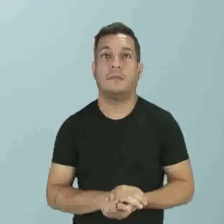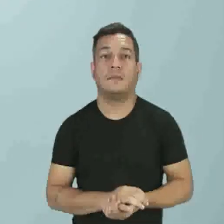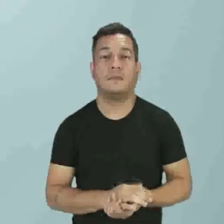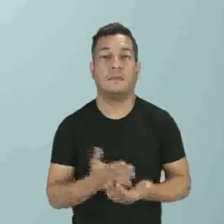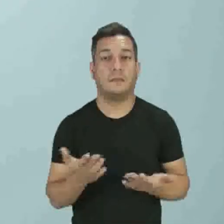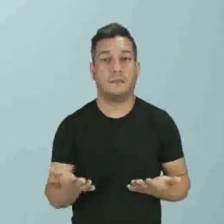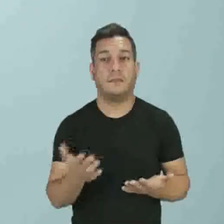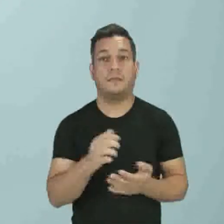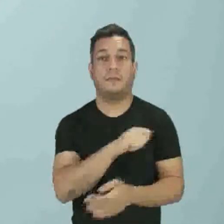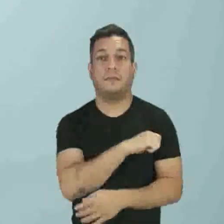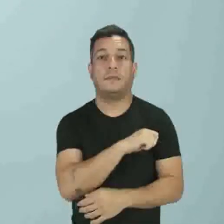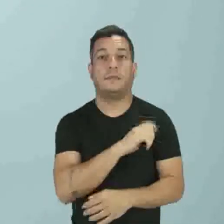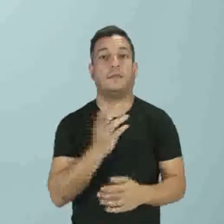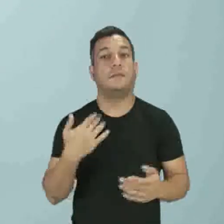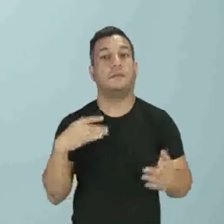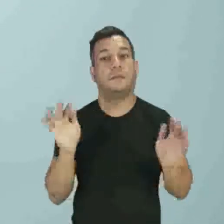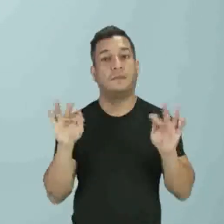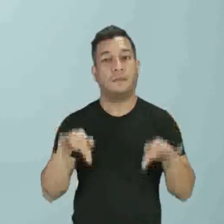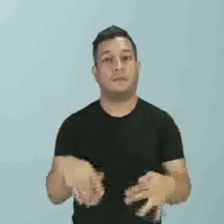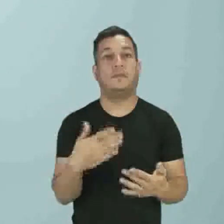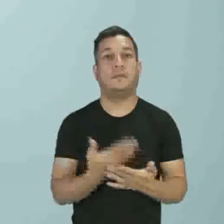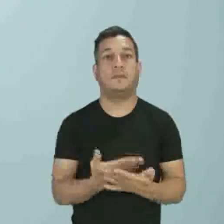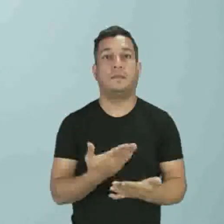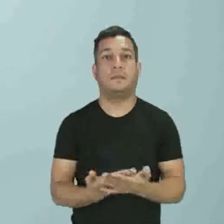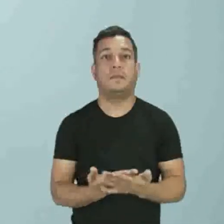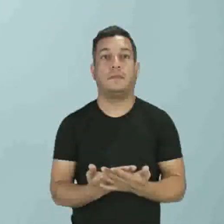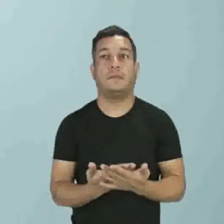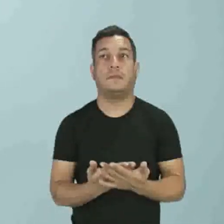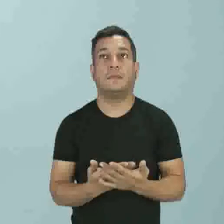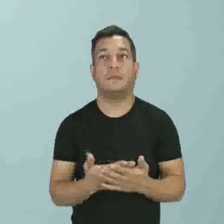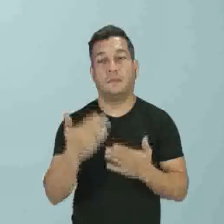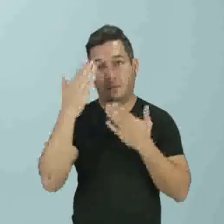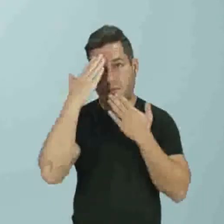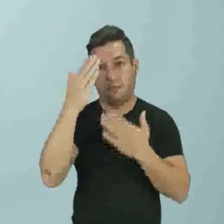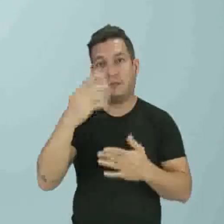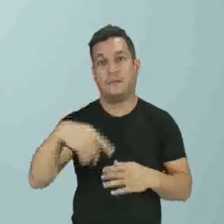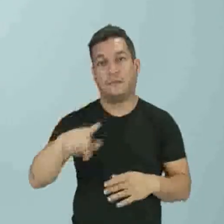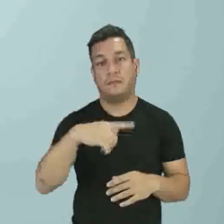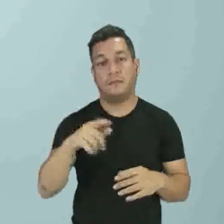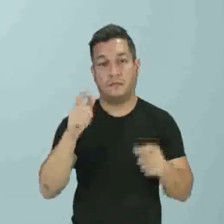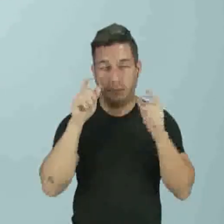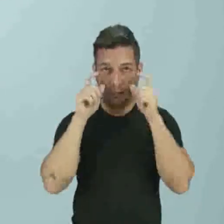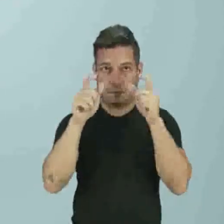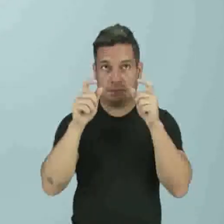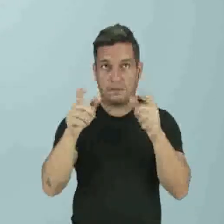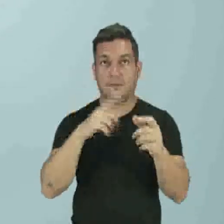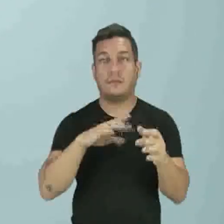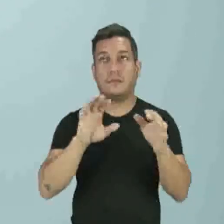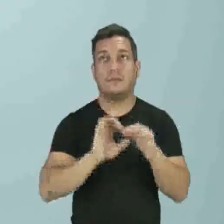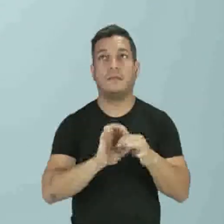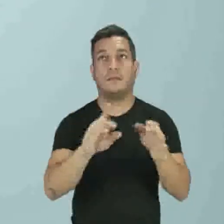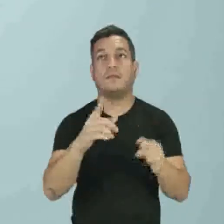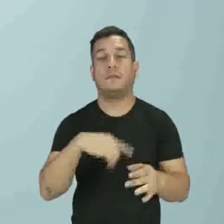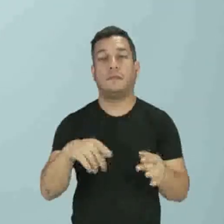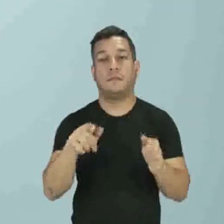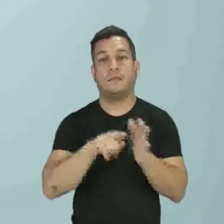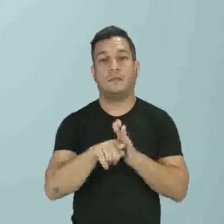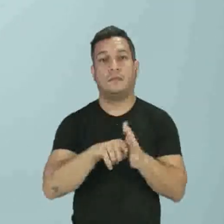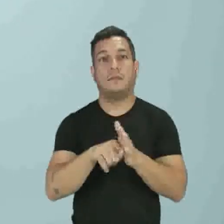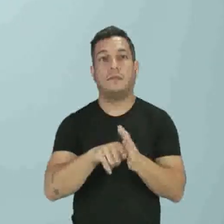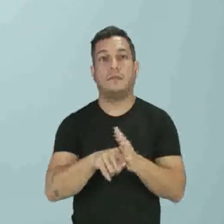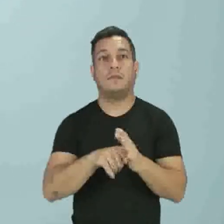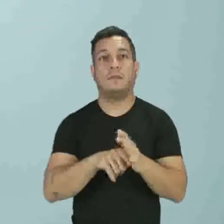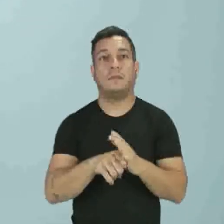Então, pessoal, estamos chegando agora ao final da nossa aula. Agradeço a vocês pela atenção e eu deixo como sugestão de